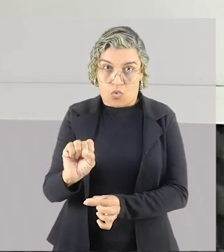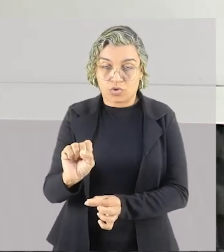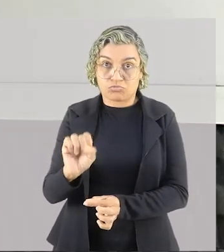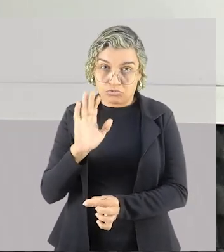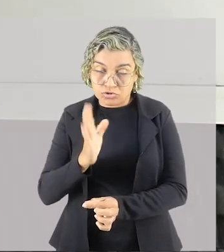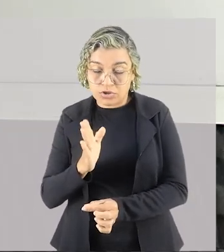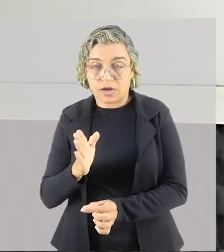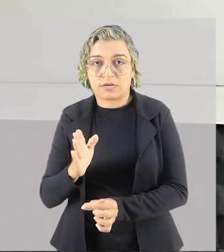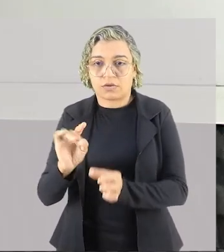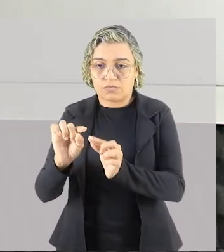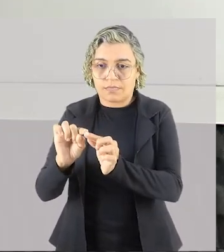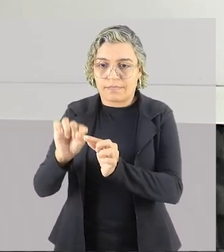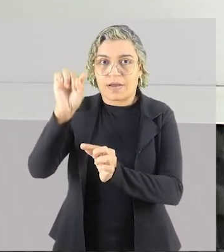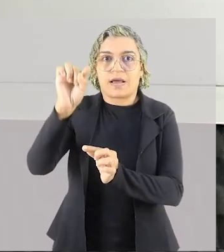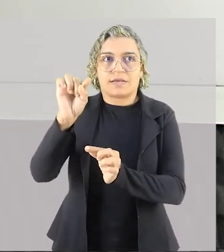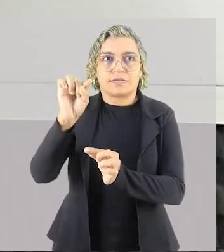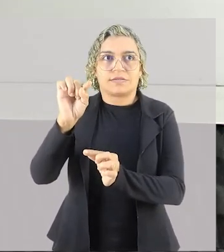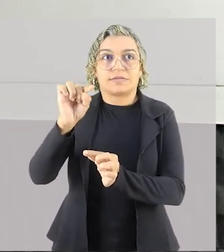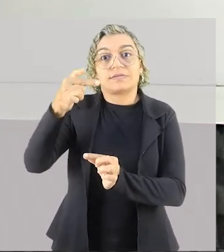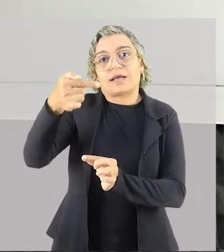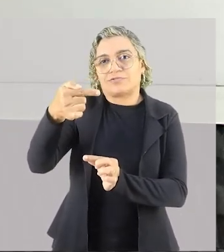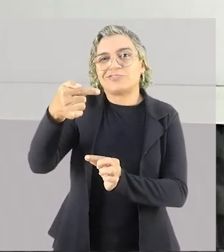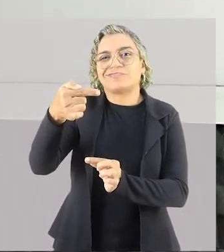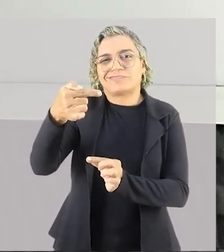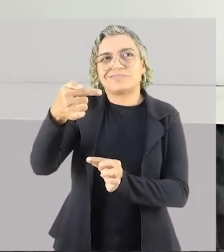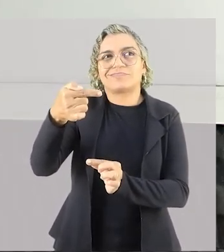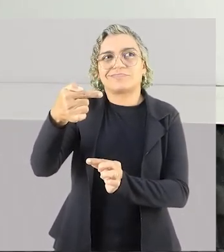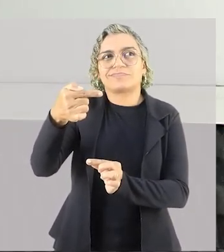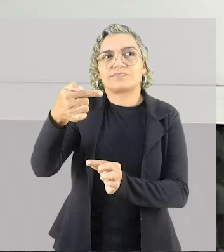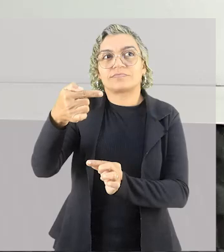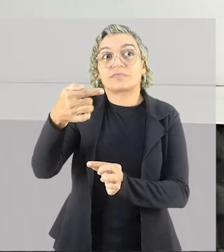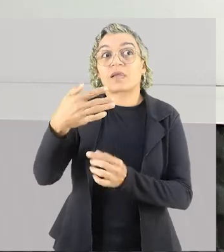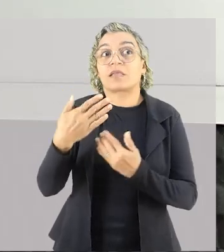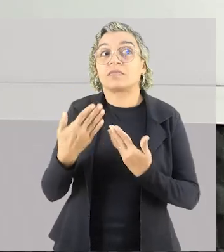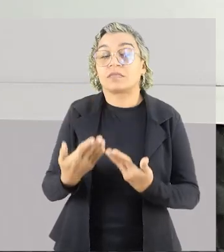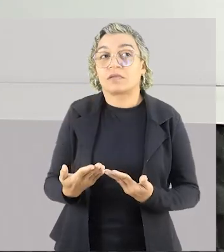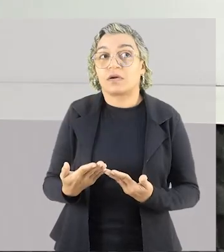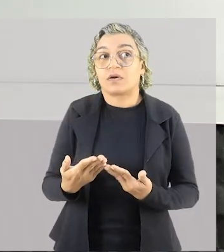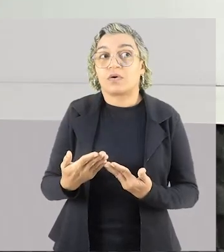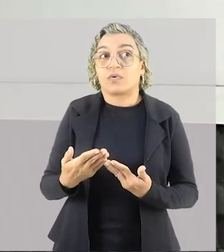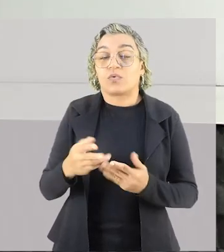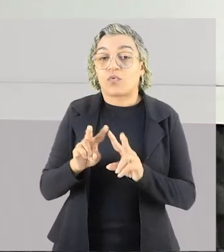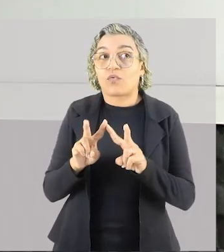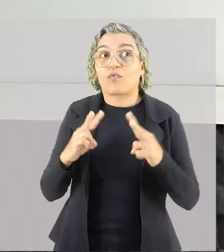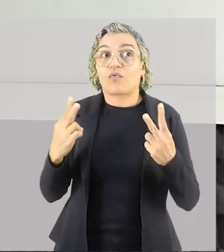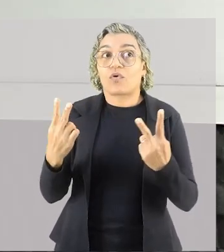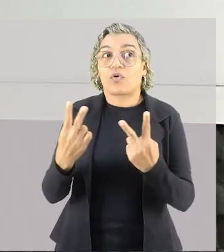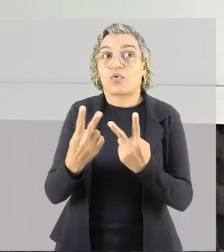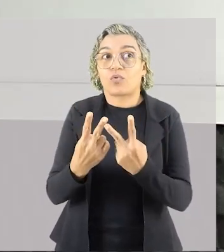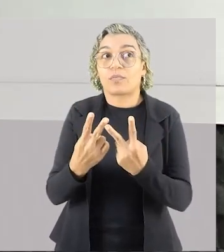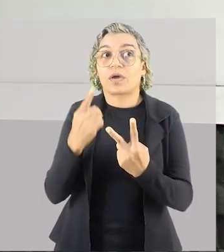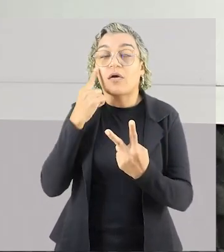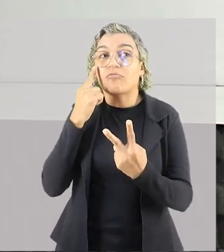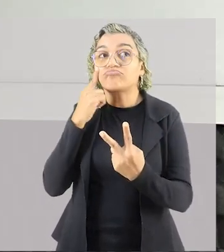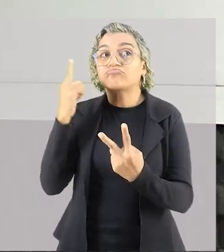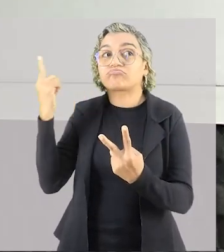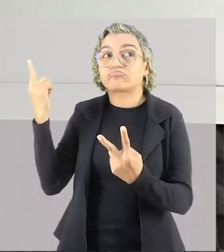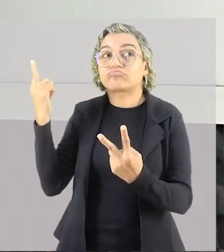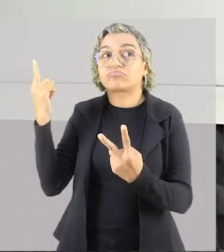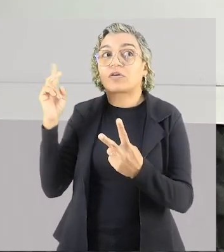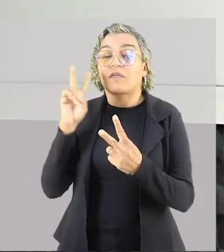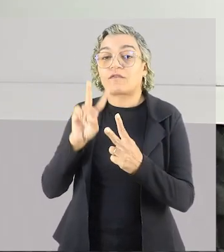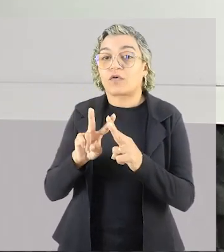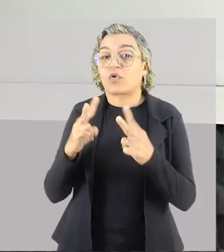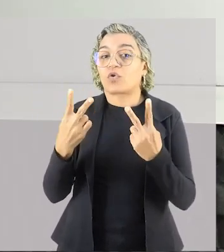aqui 7, ó. 7 centímetros. Então, esse volume que ficou aqui, ó, ele vai